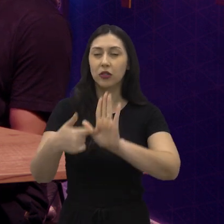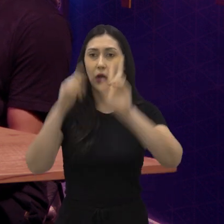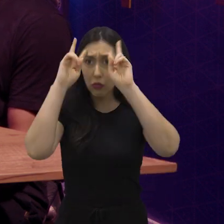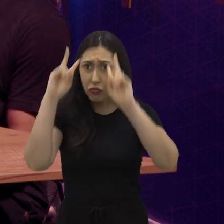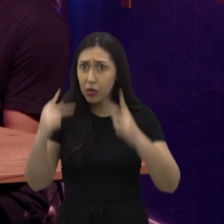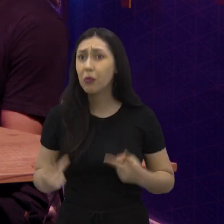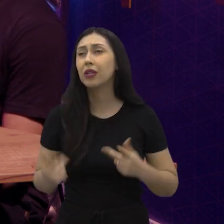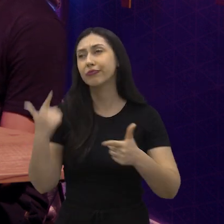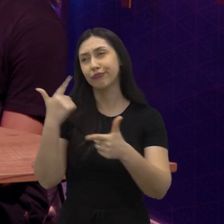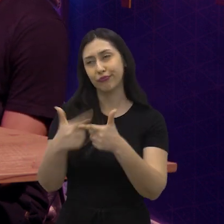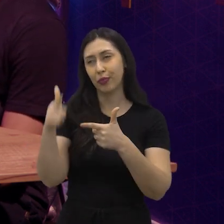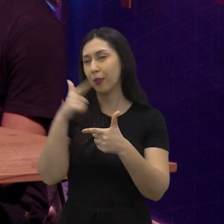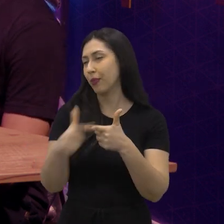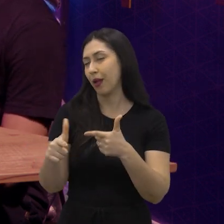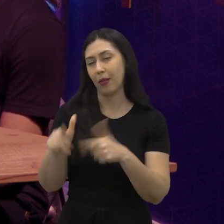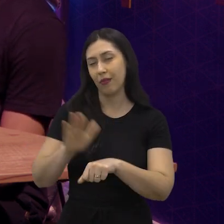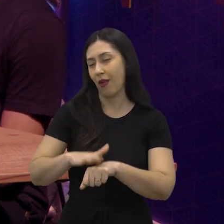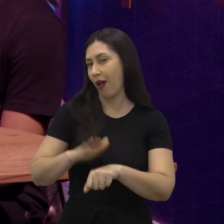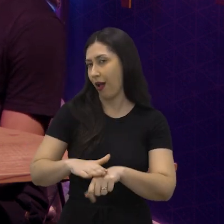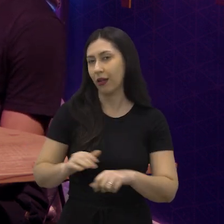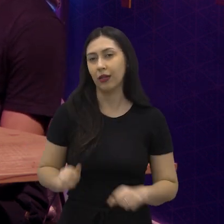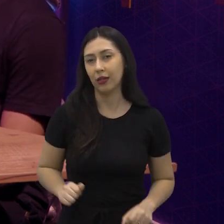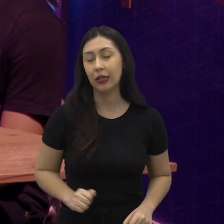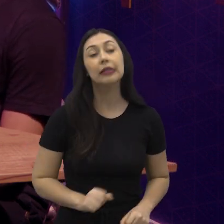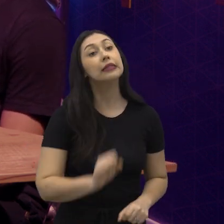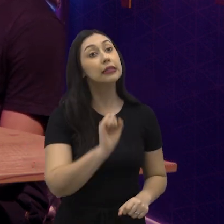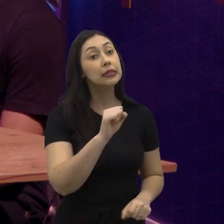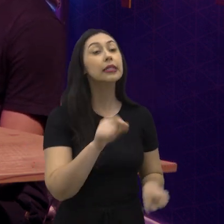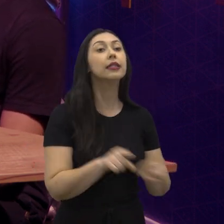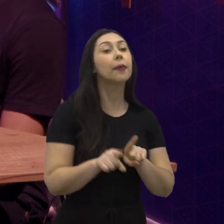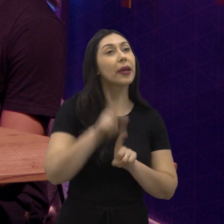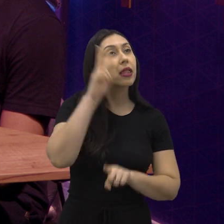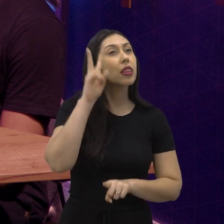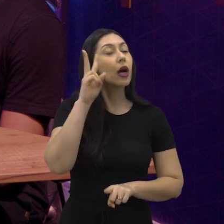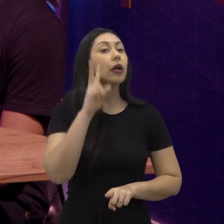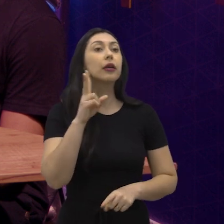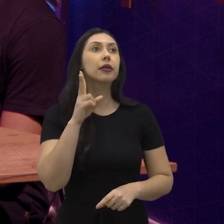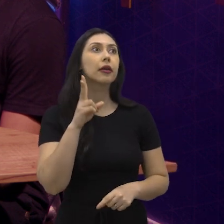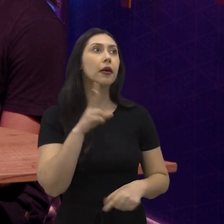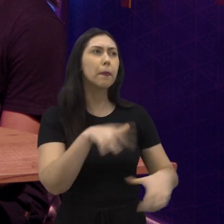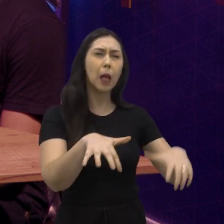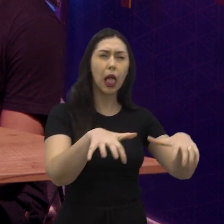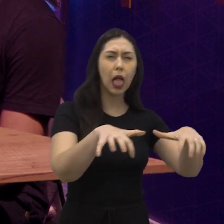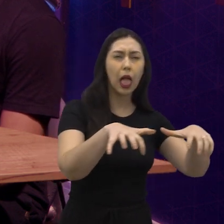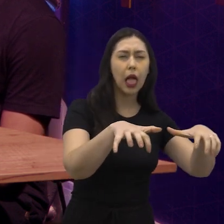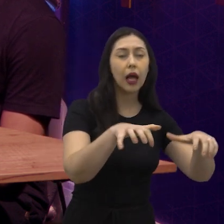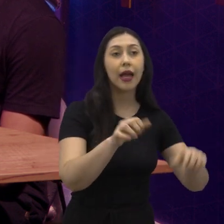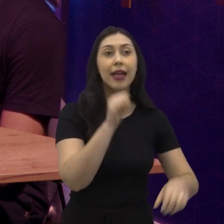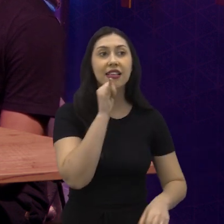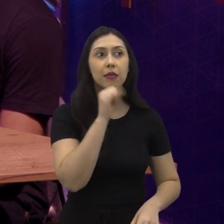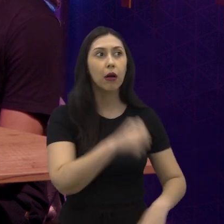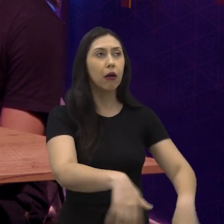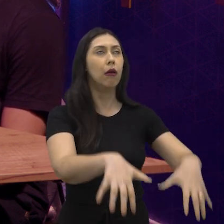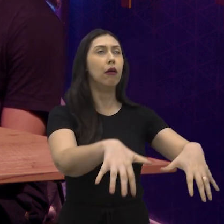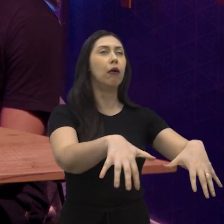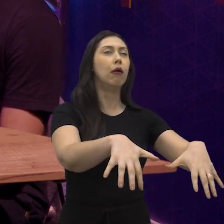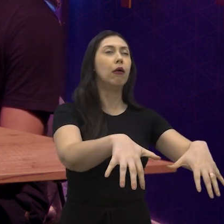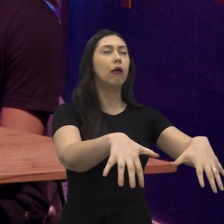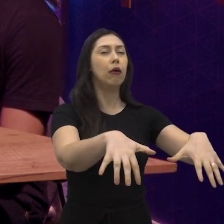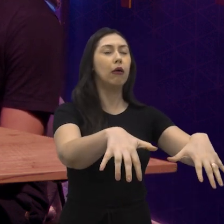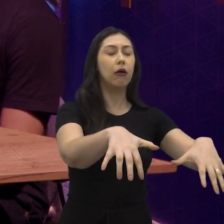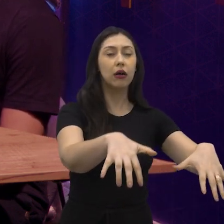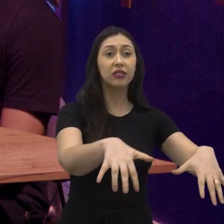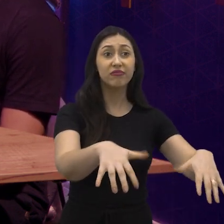o ser humano como um problemão. Pois é, e tem várias histórias também que por mais que tenha monstros, por exemplo, histórias com zumbis, no final